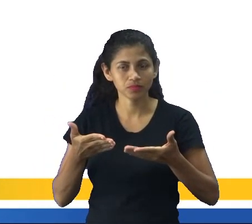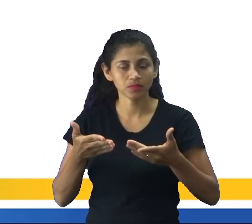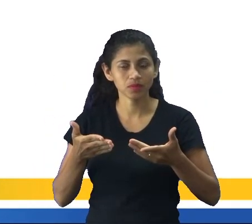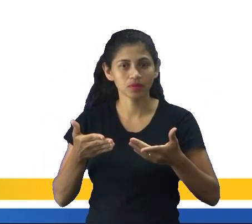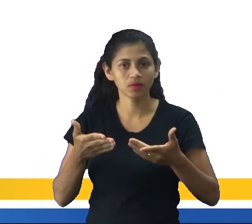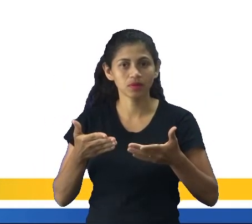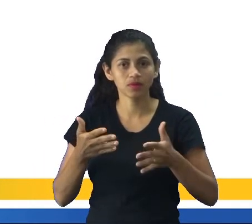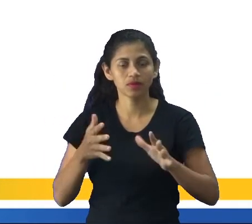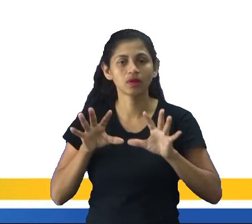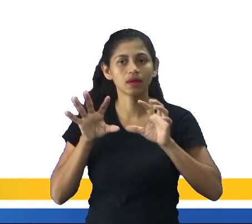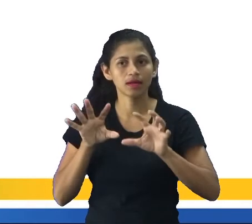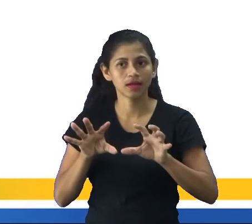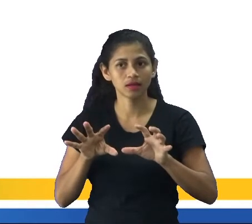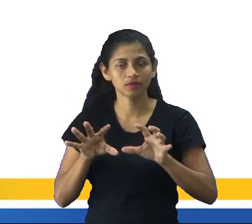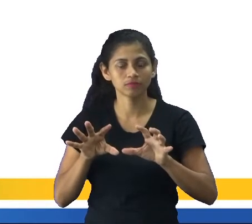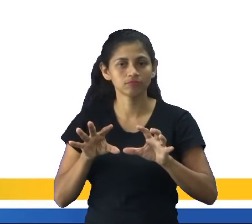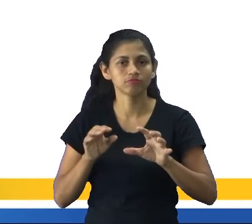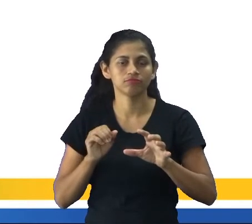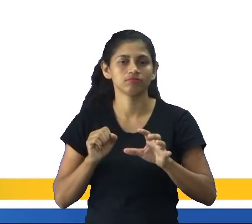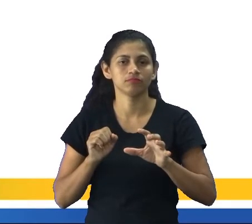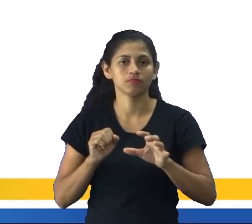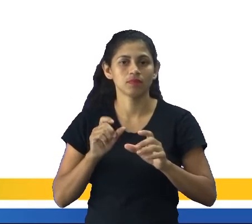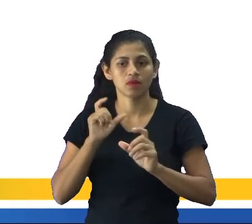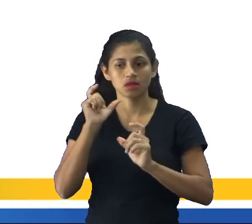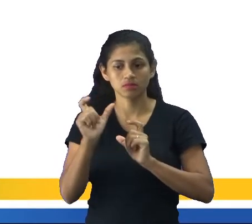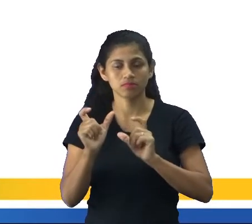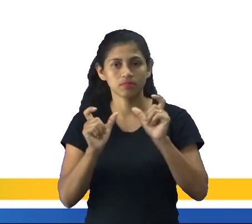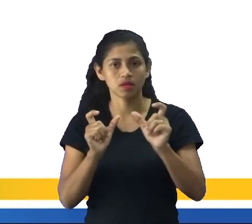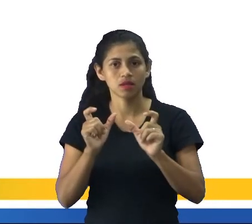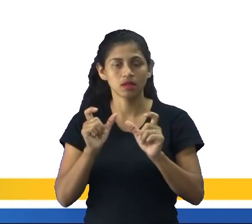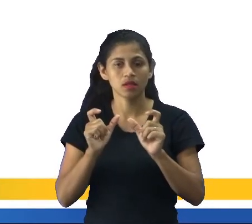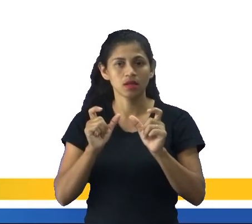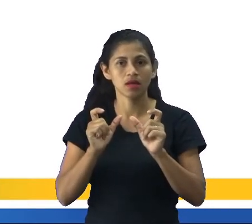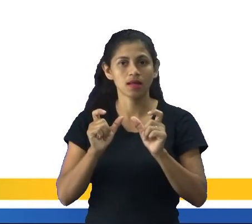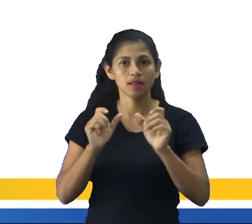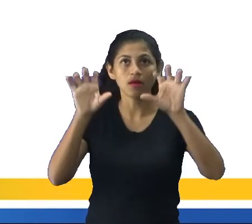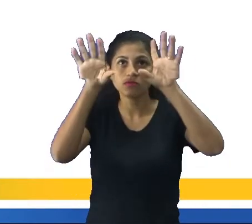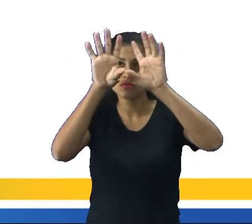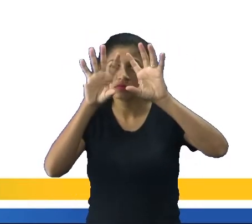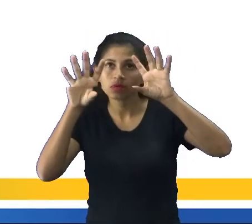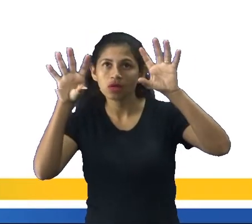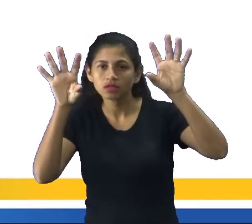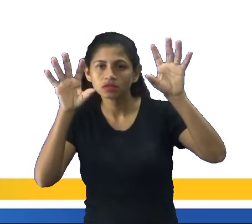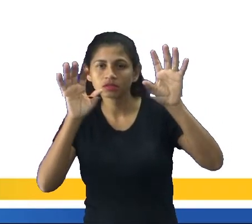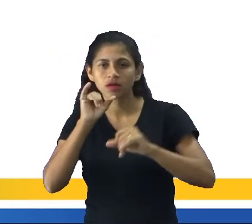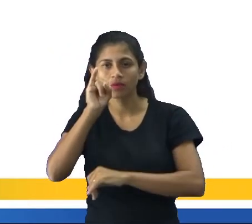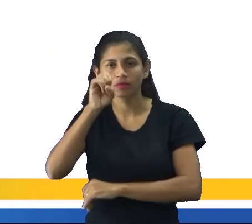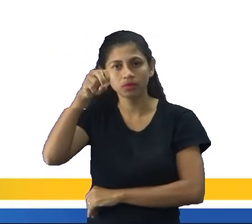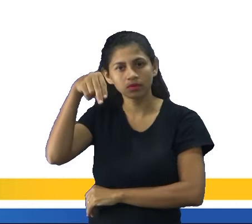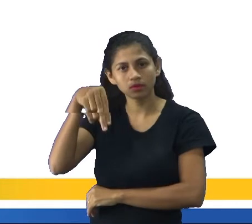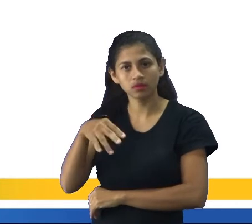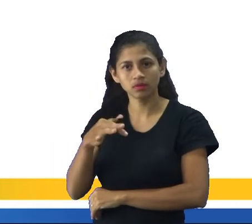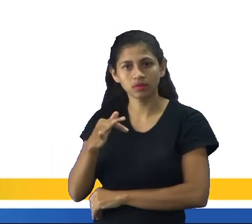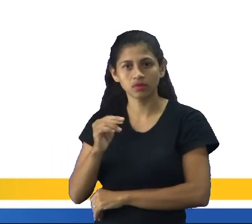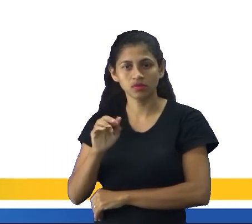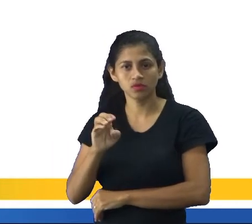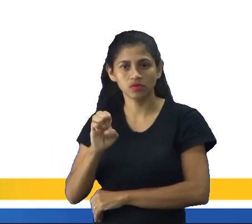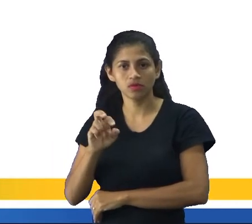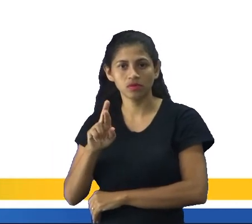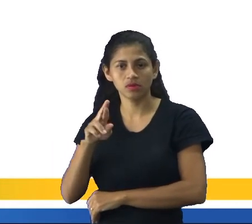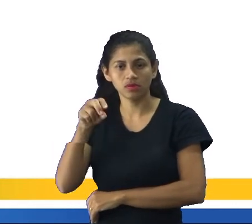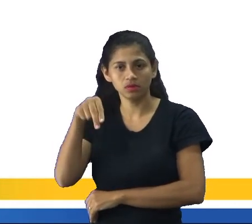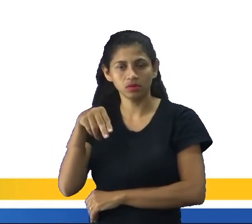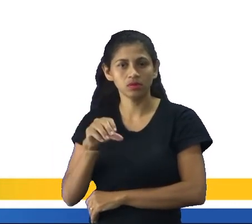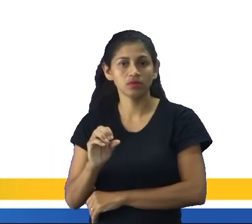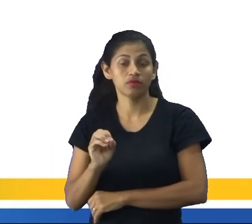na quantidade de casas. As palavras céu e inferno podem ser escritas no começo e no final do desenho que